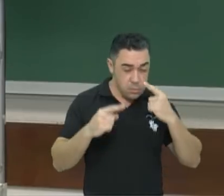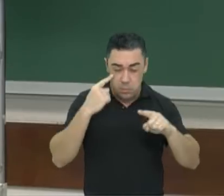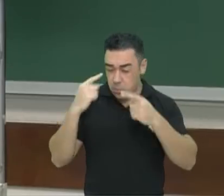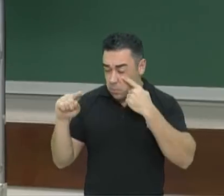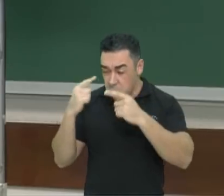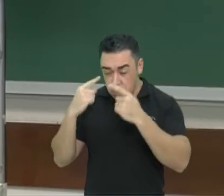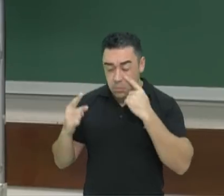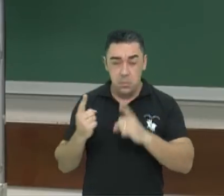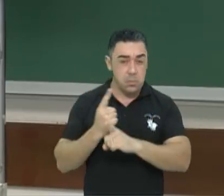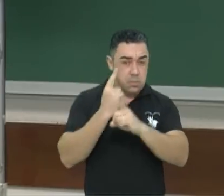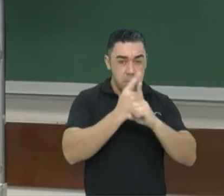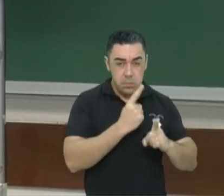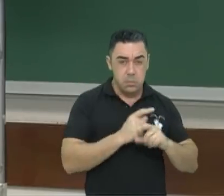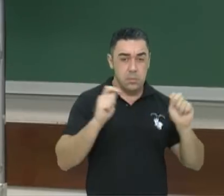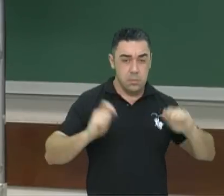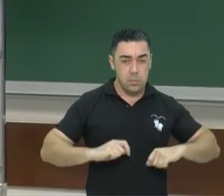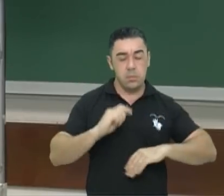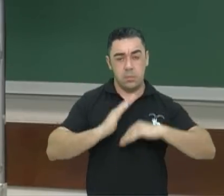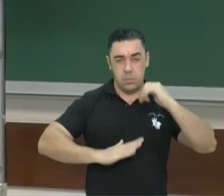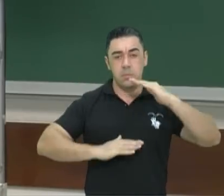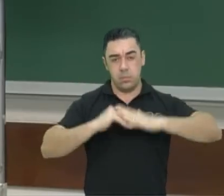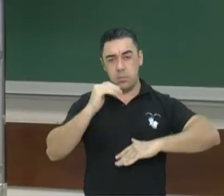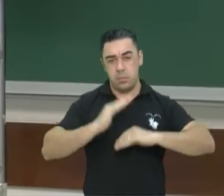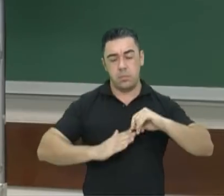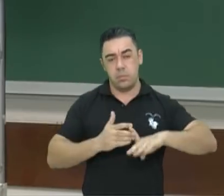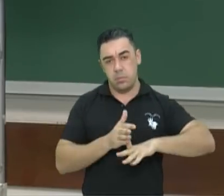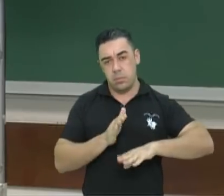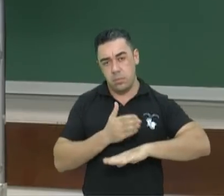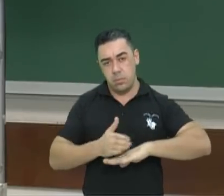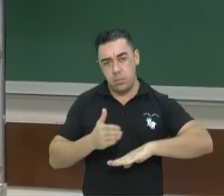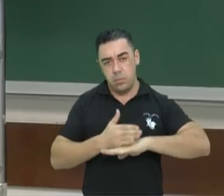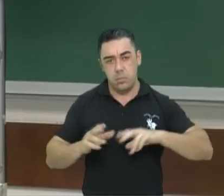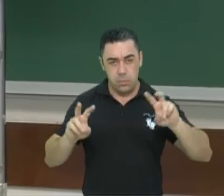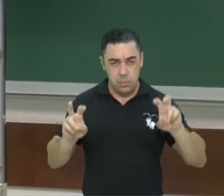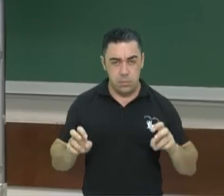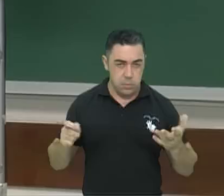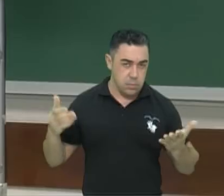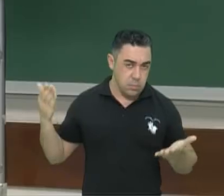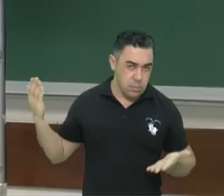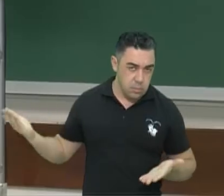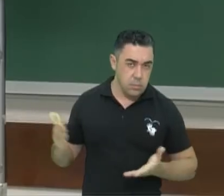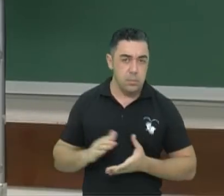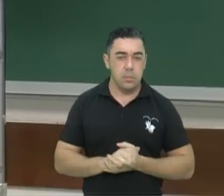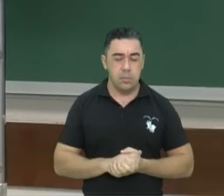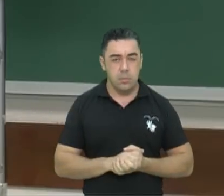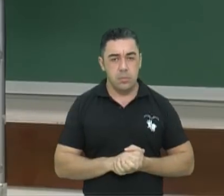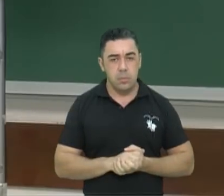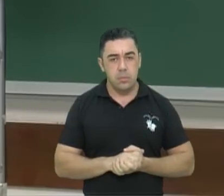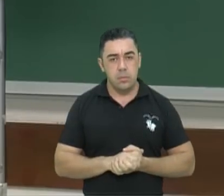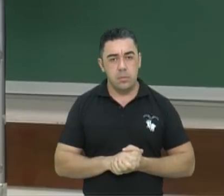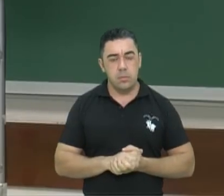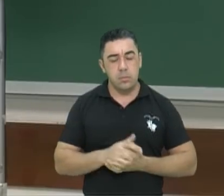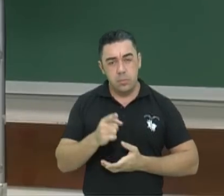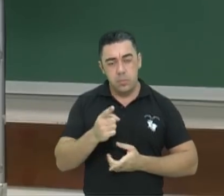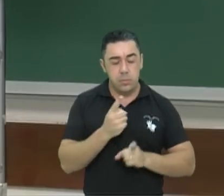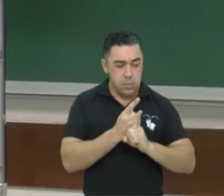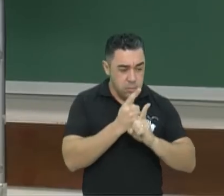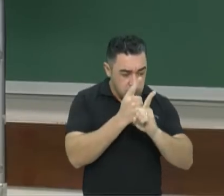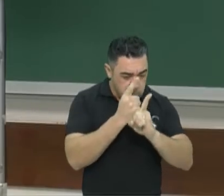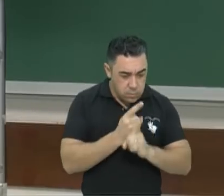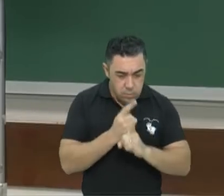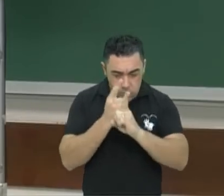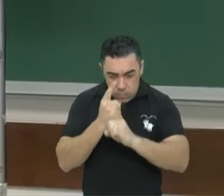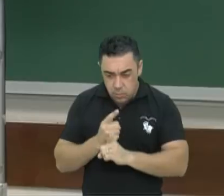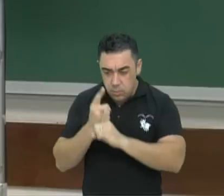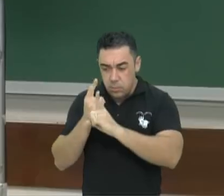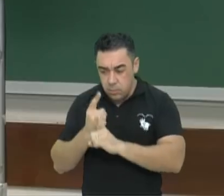gente pode pôr em prática sobre este assunto, né? Então, você vai verificando, né,